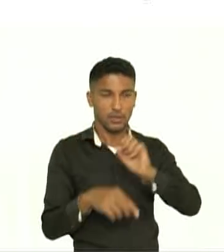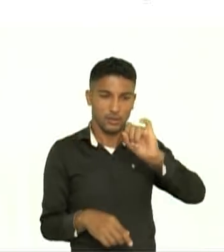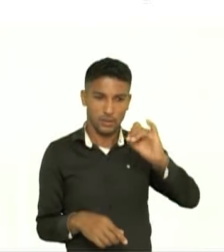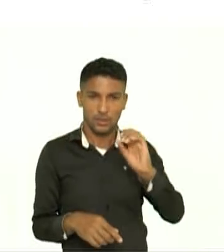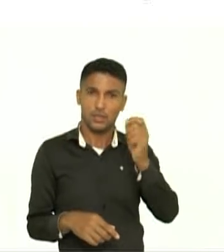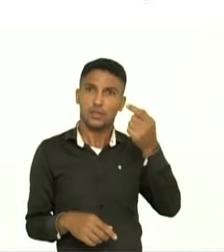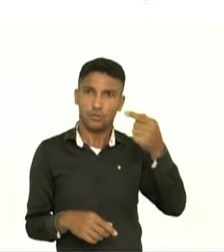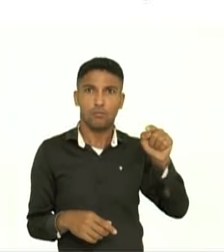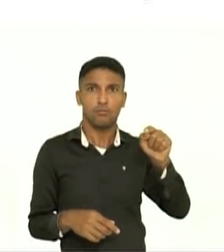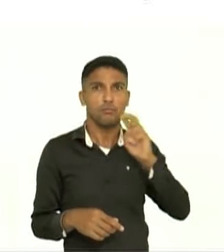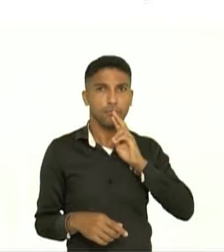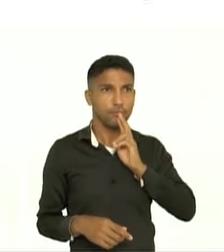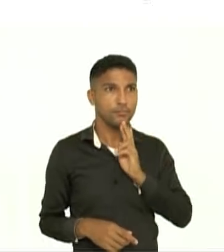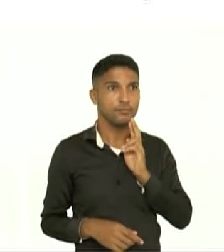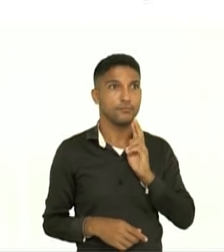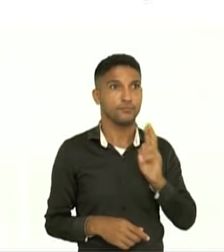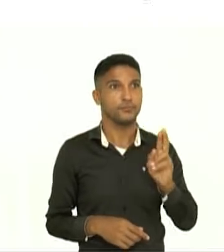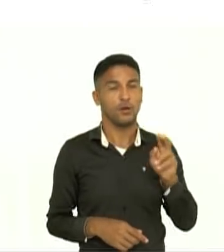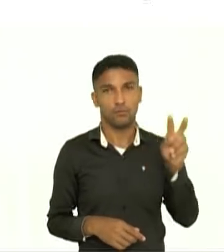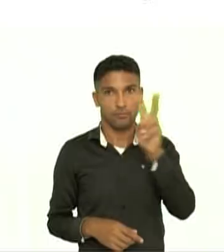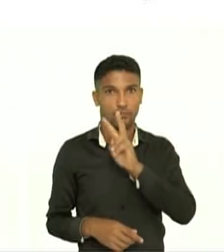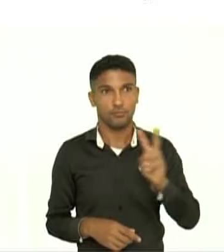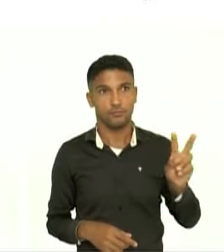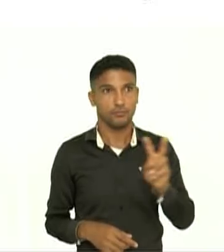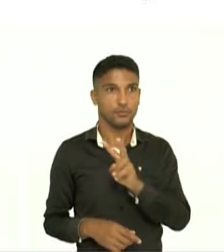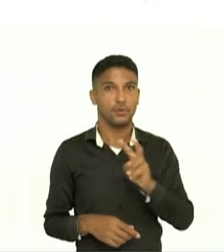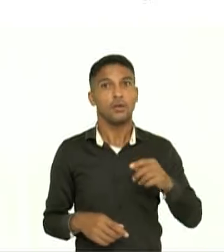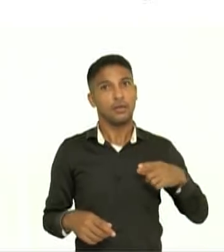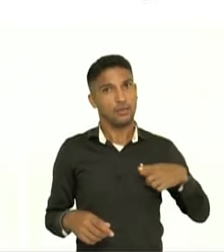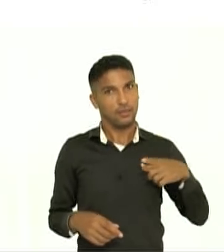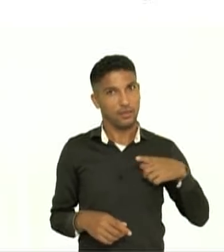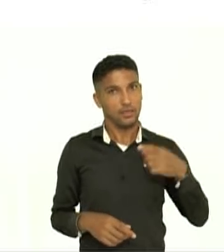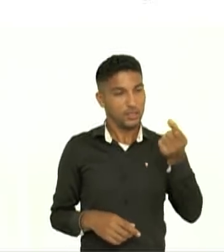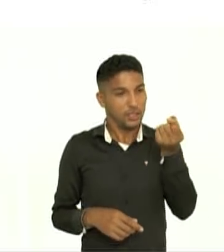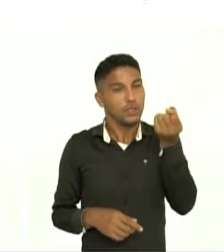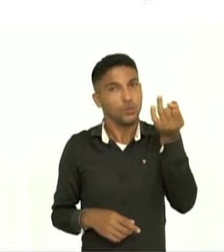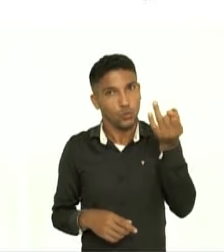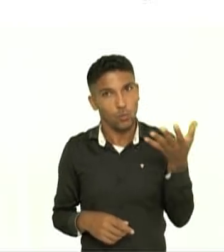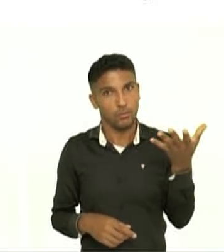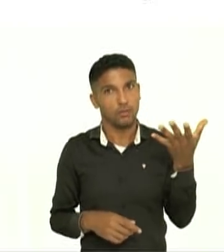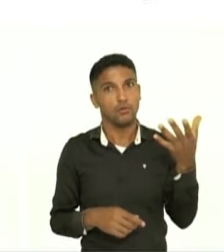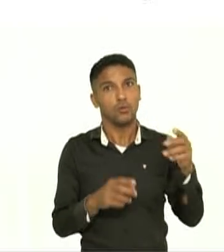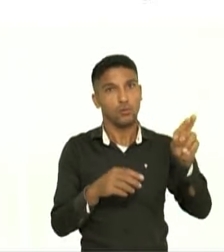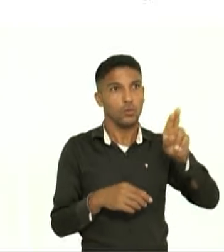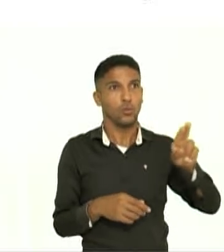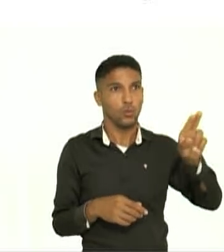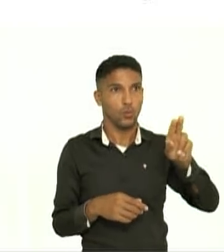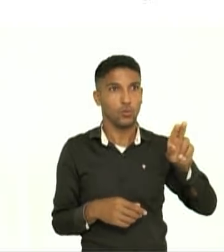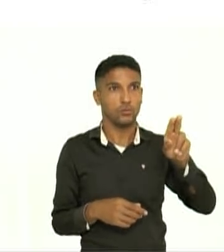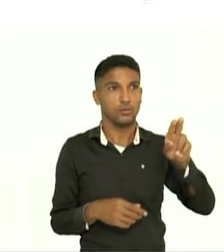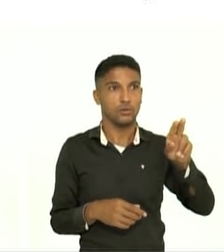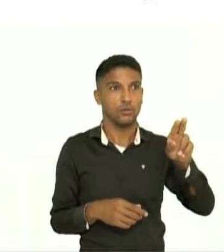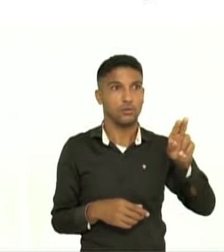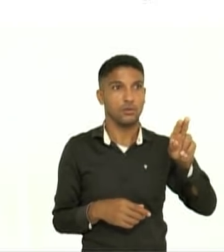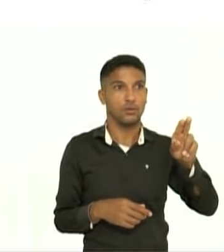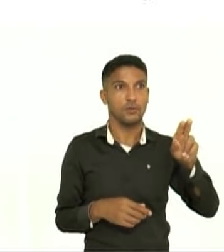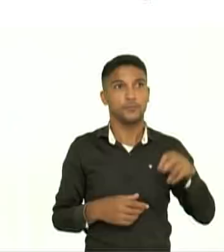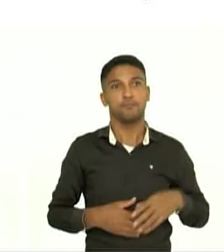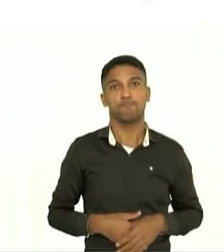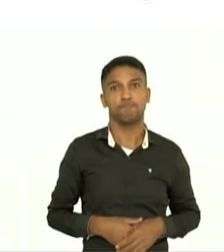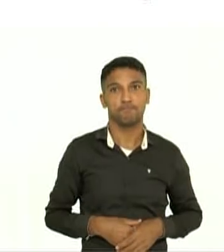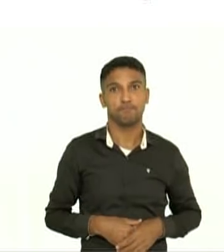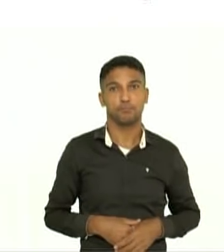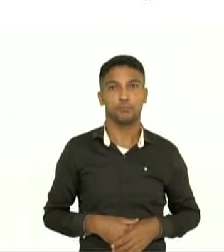as grandezas vetoriais possuem, além do valor numérico, direção e sentido. A força e a aceleração são exemplos de